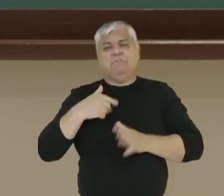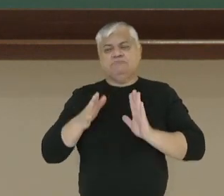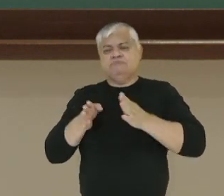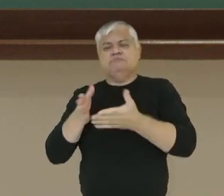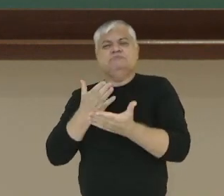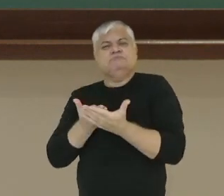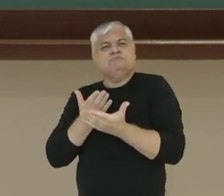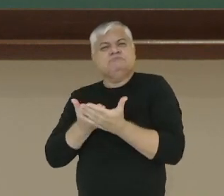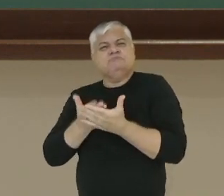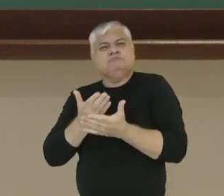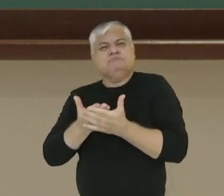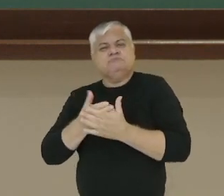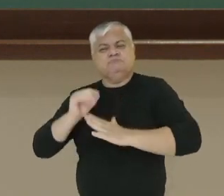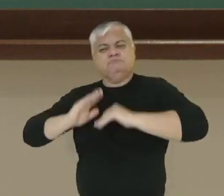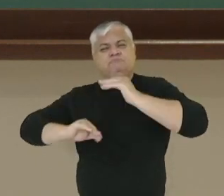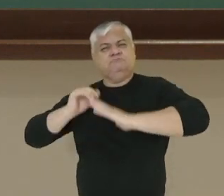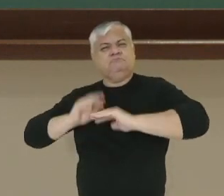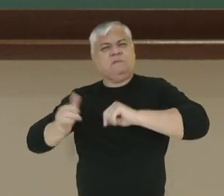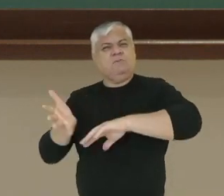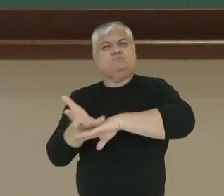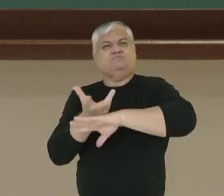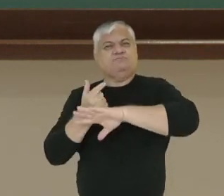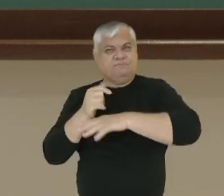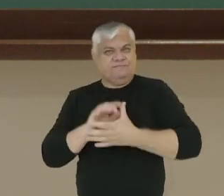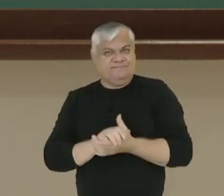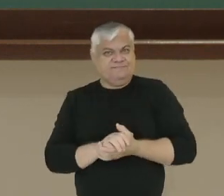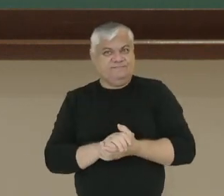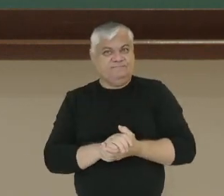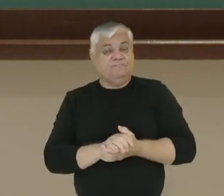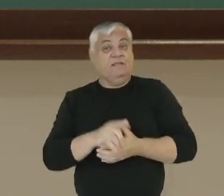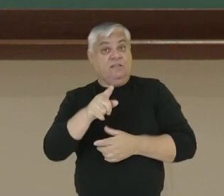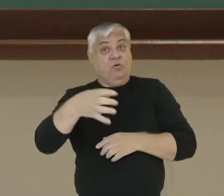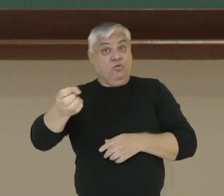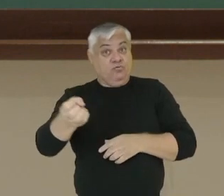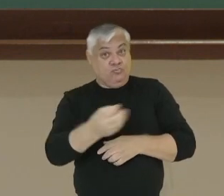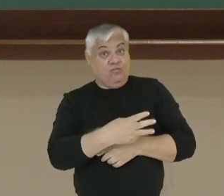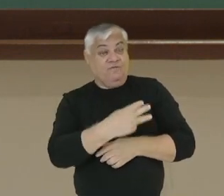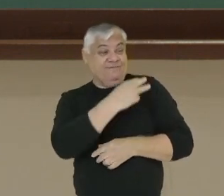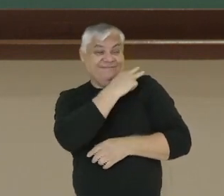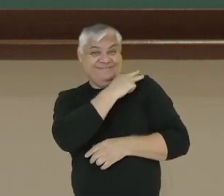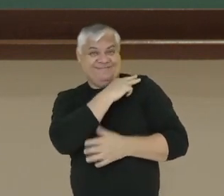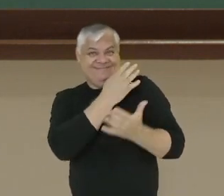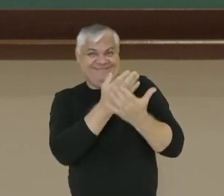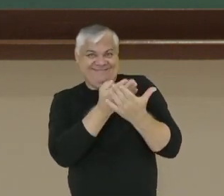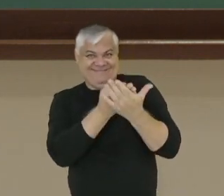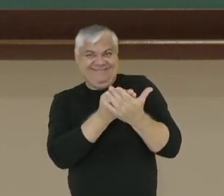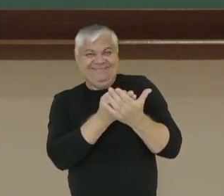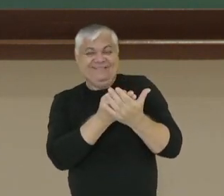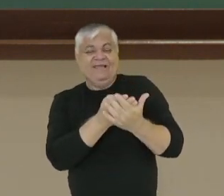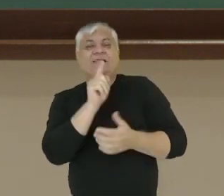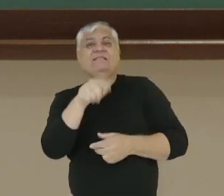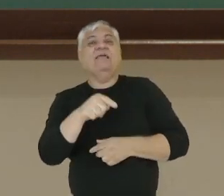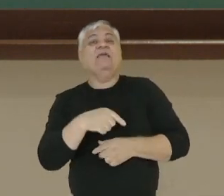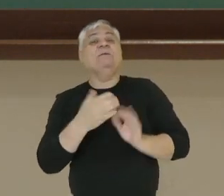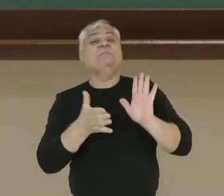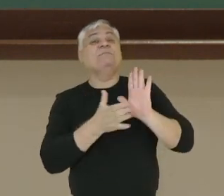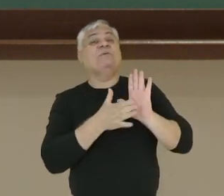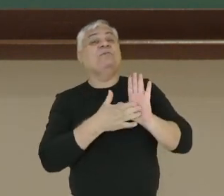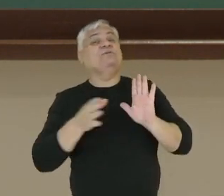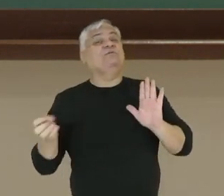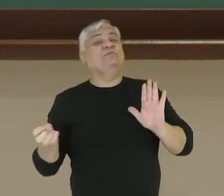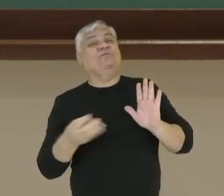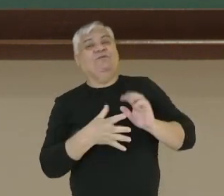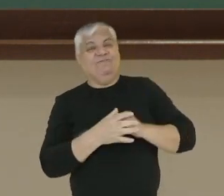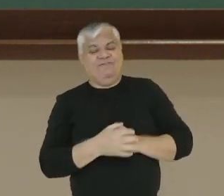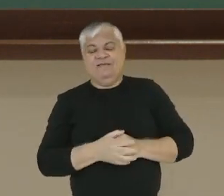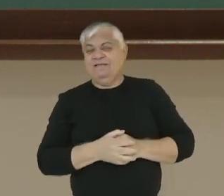especializar naquele tipo específico. Tanto que o novo ensino médio agora, ele vai vir com uma nova proposta.